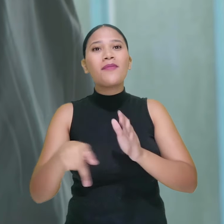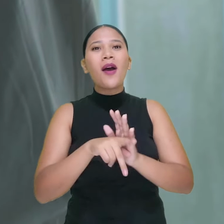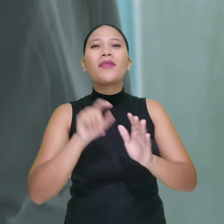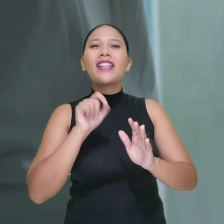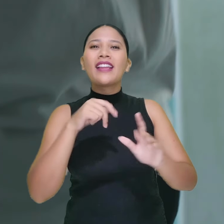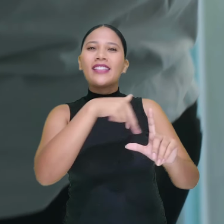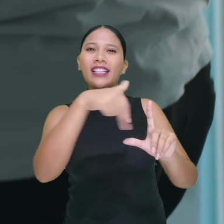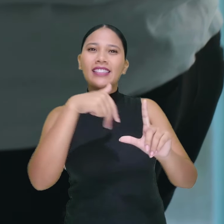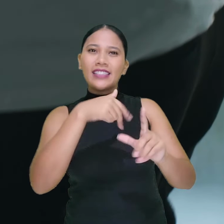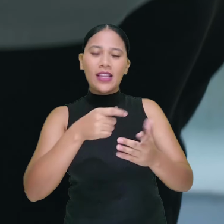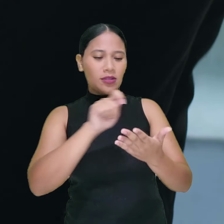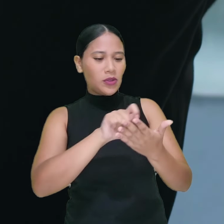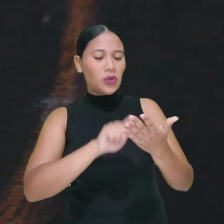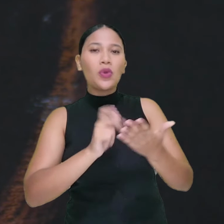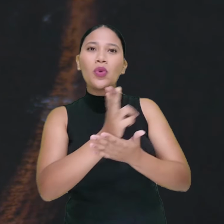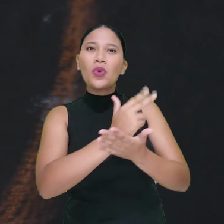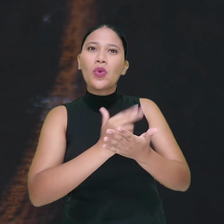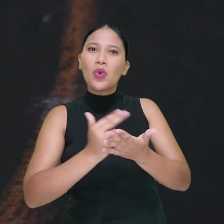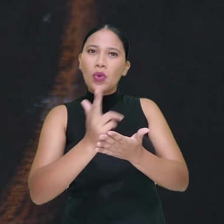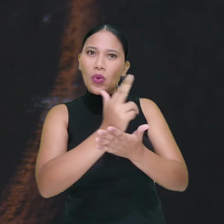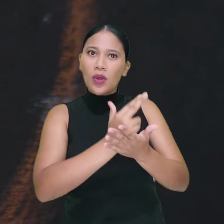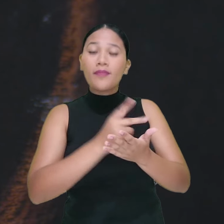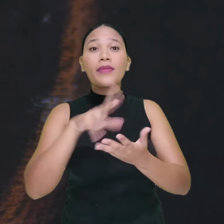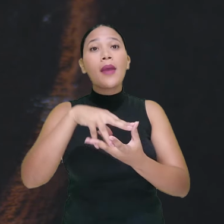na série de Pan, que é uma série de desenhos.